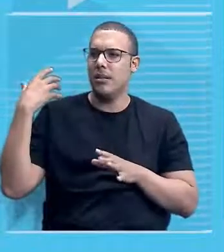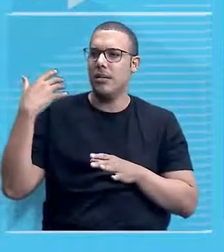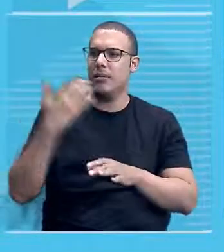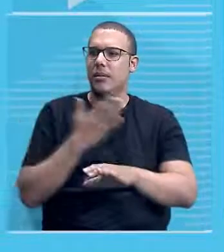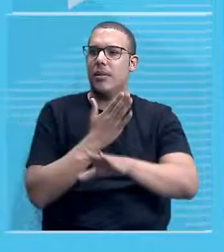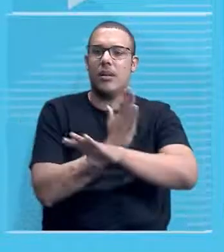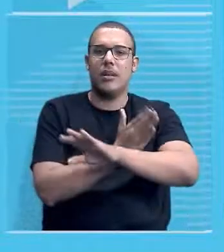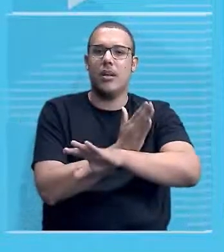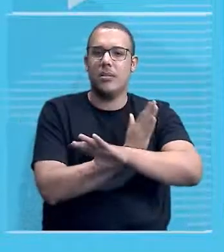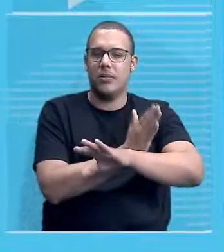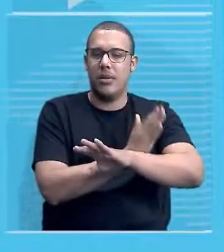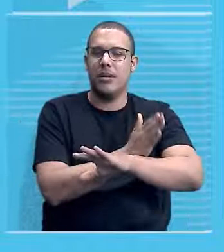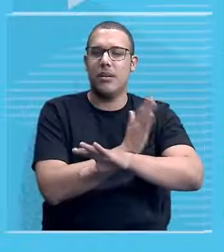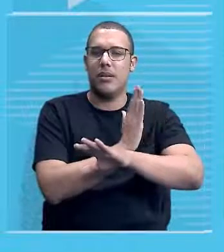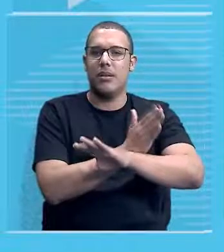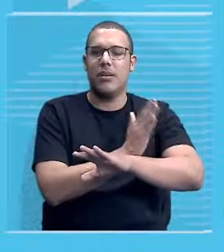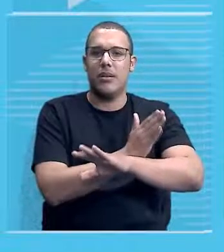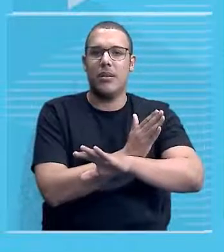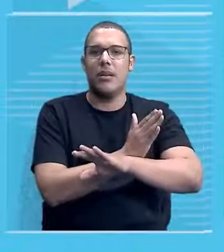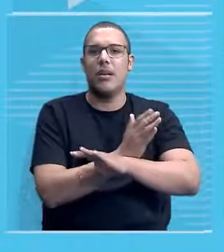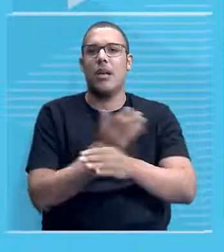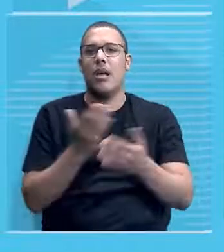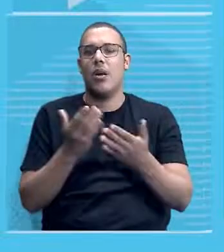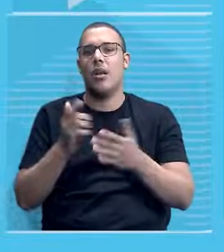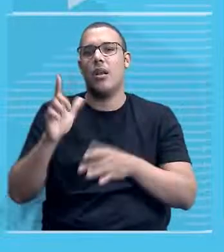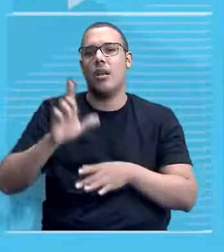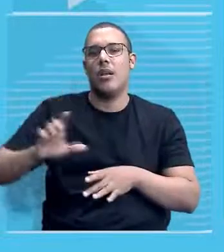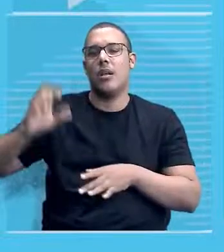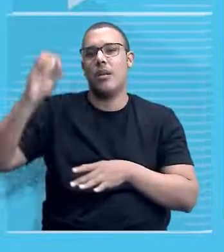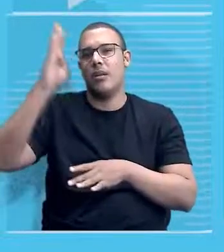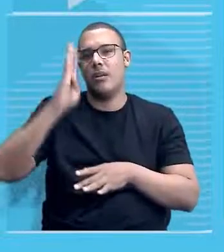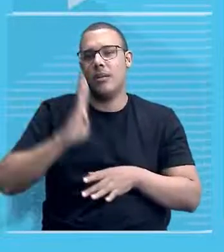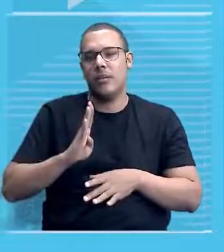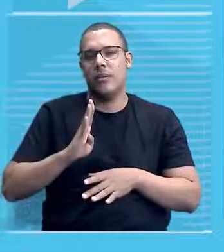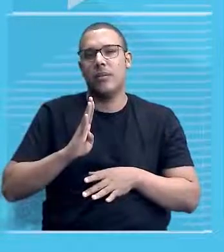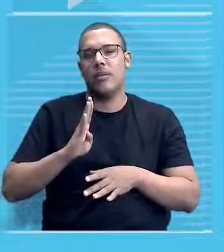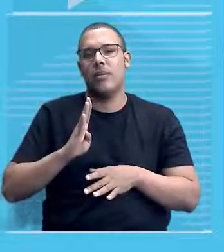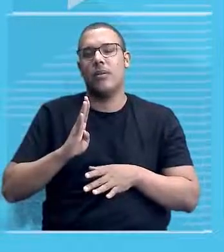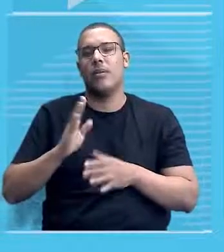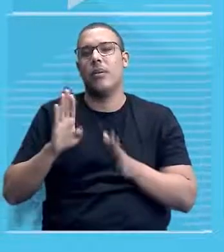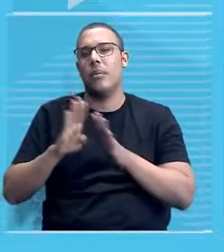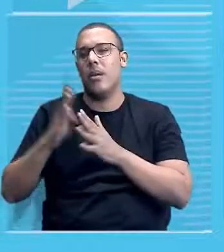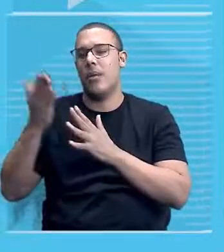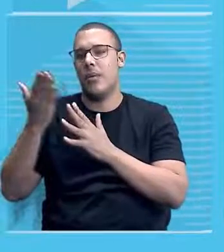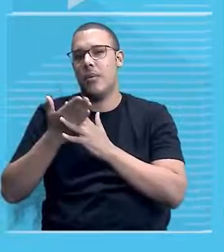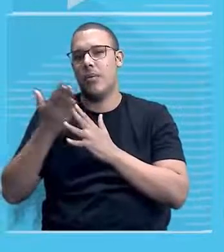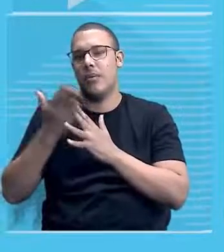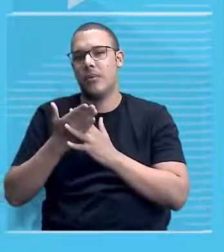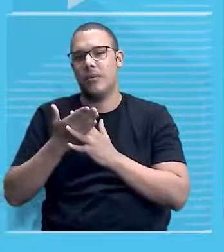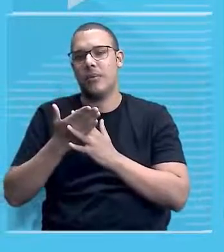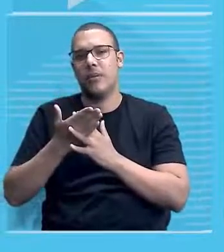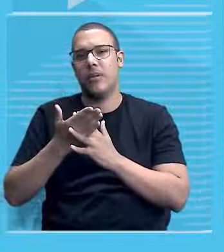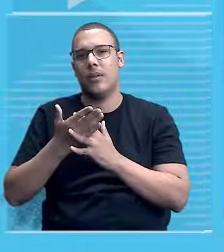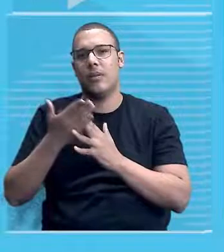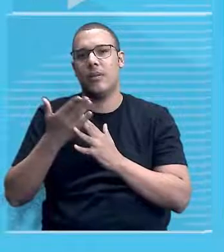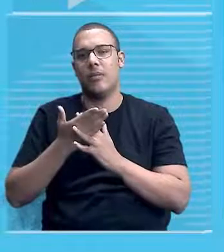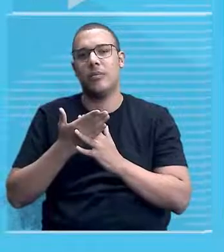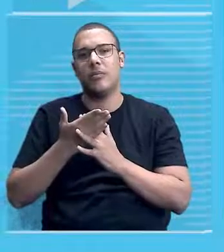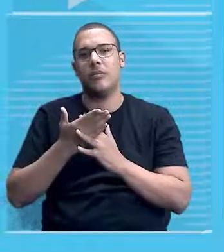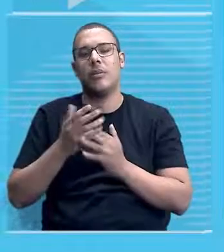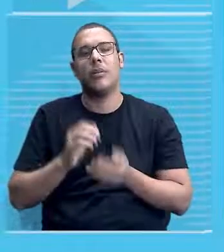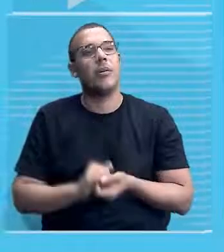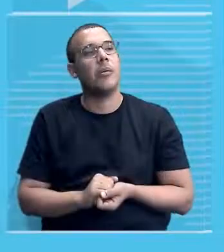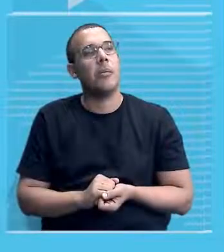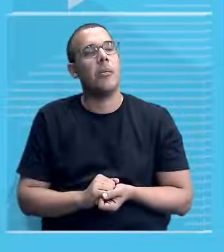aqui da literatura brasileira passamos pelo Barroco saímos em aulas passadas